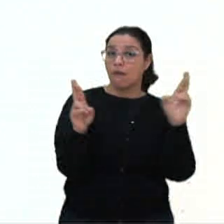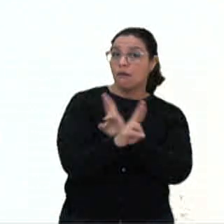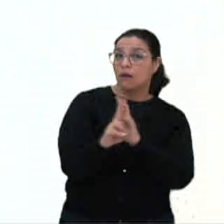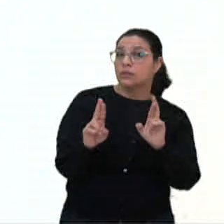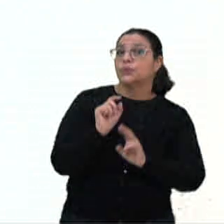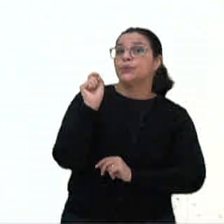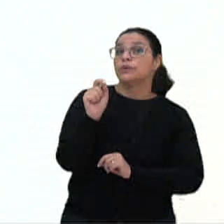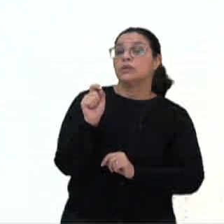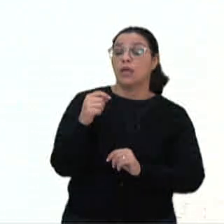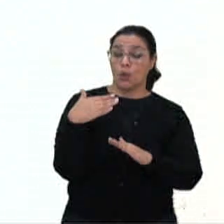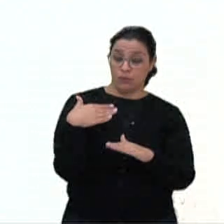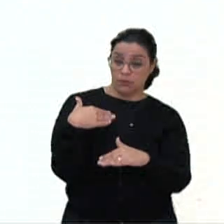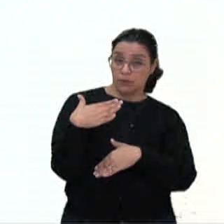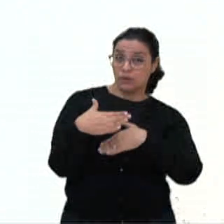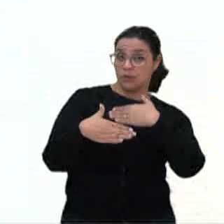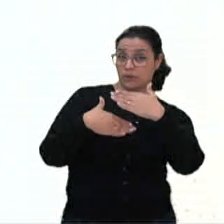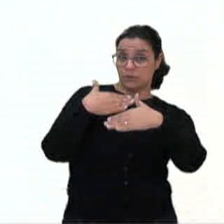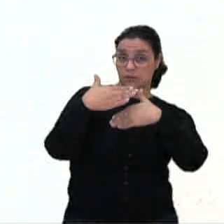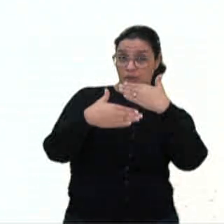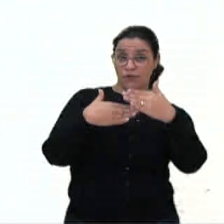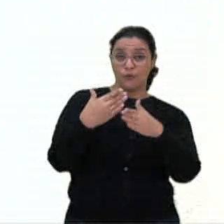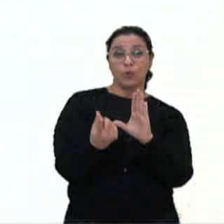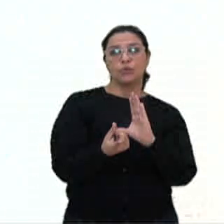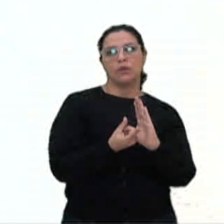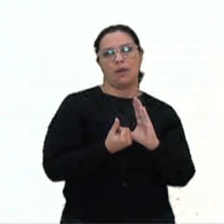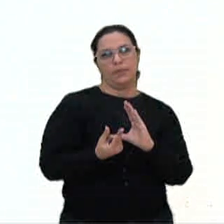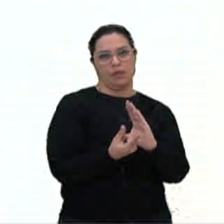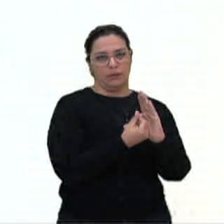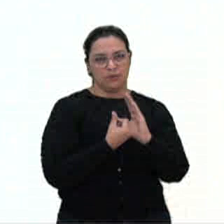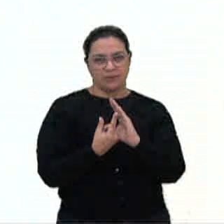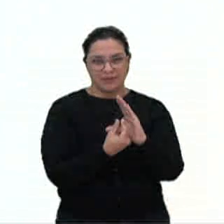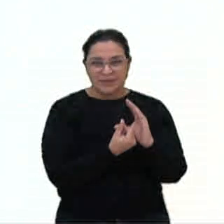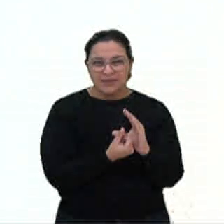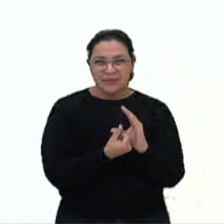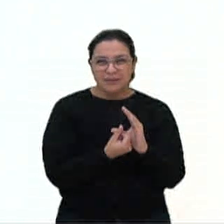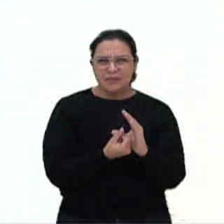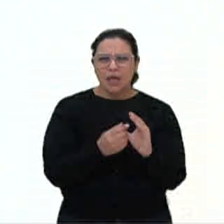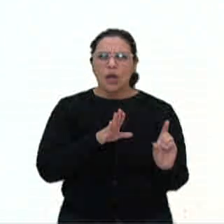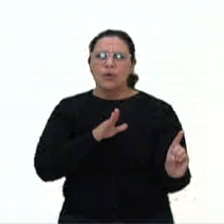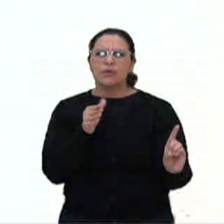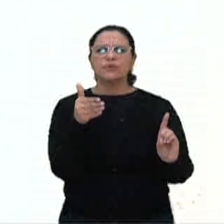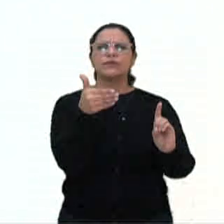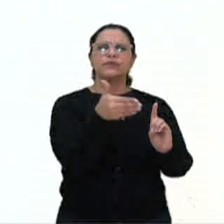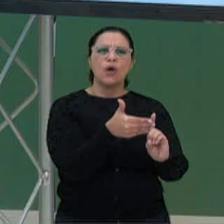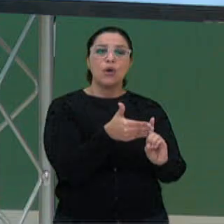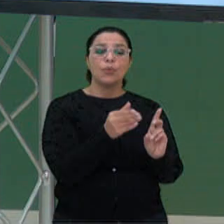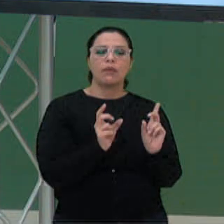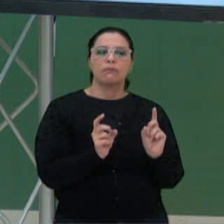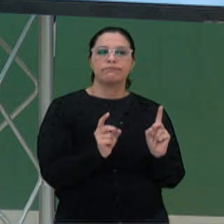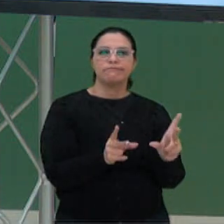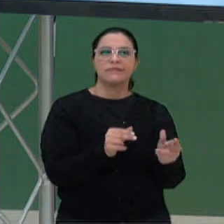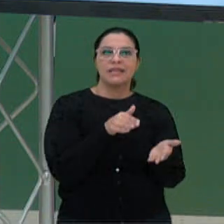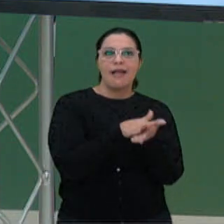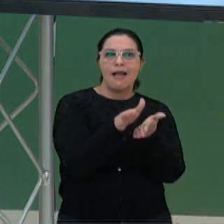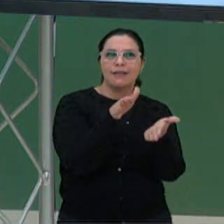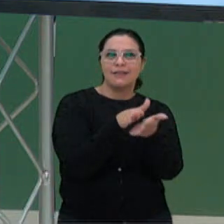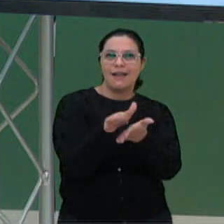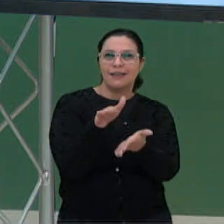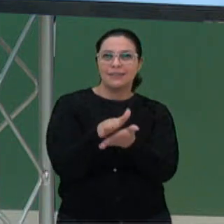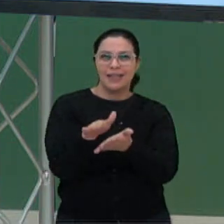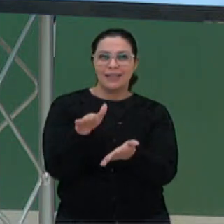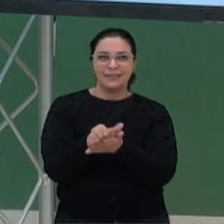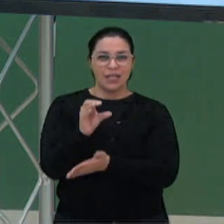quê? Ao desenvolvimento capitalista, voltado para o consumo. Se é sociedade